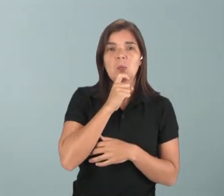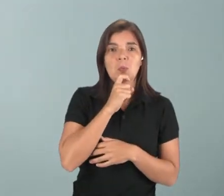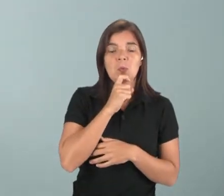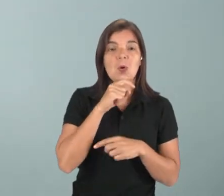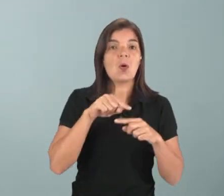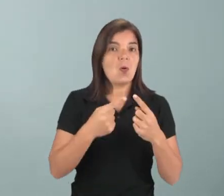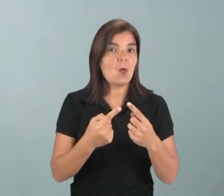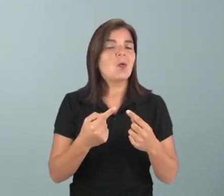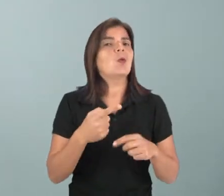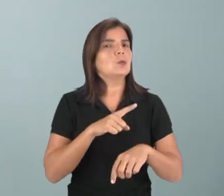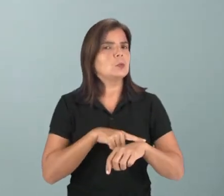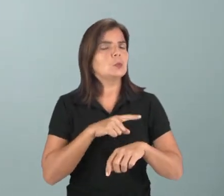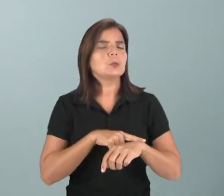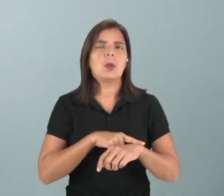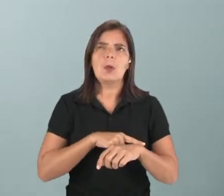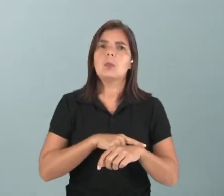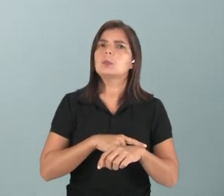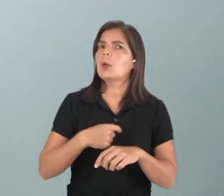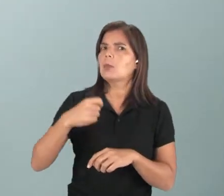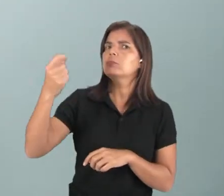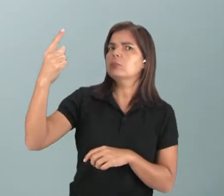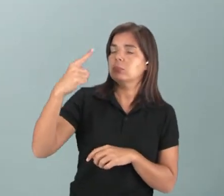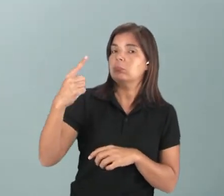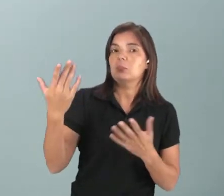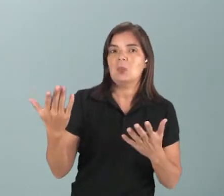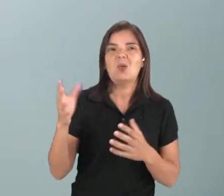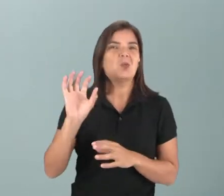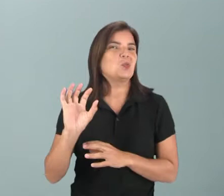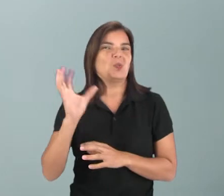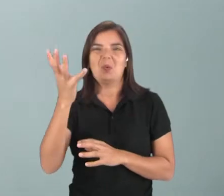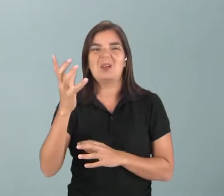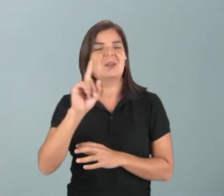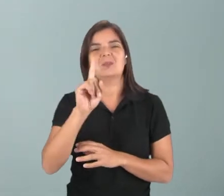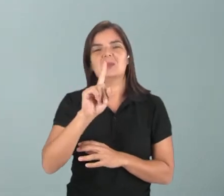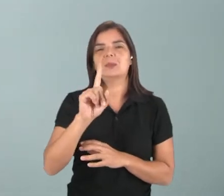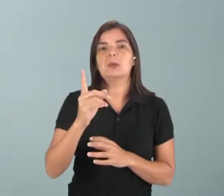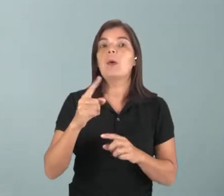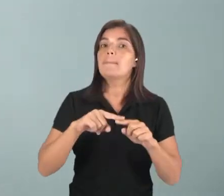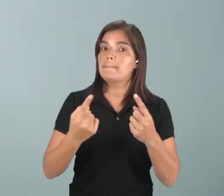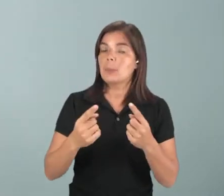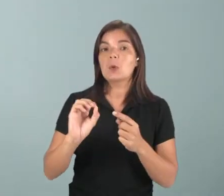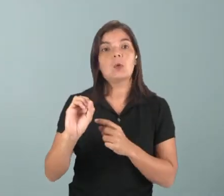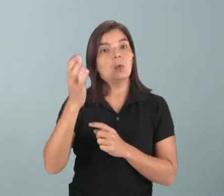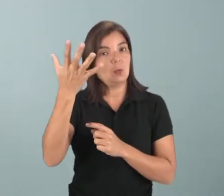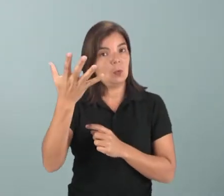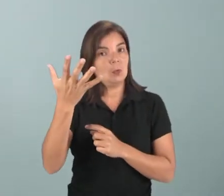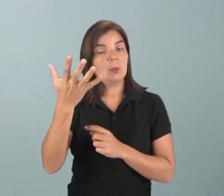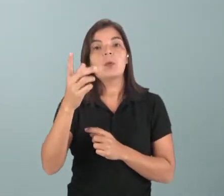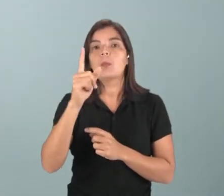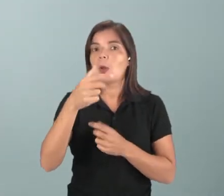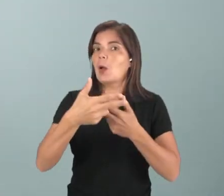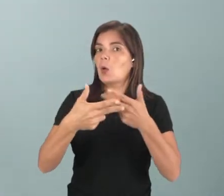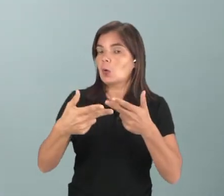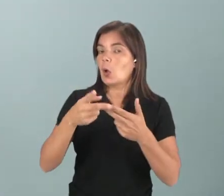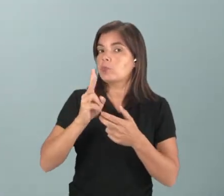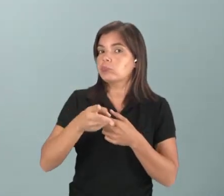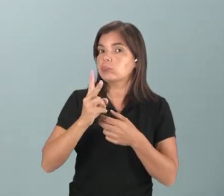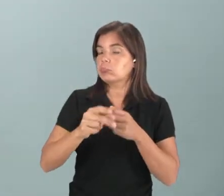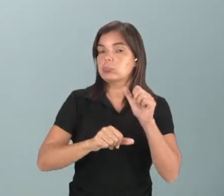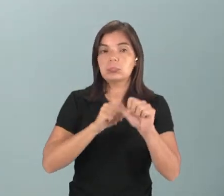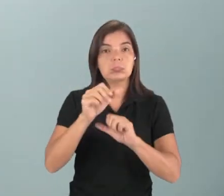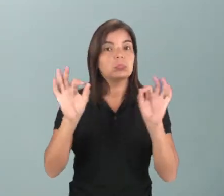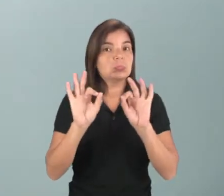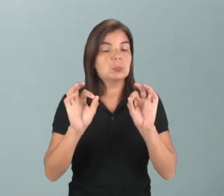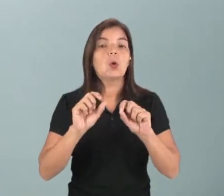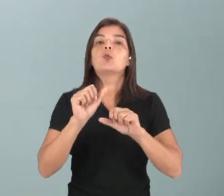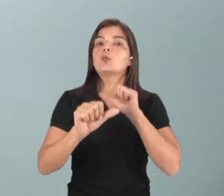hoje o tempo está ensolarado. Você não pode falar, hoje o clima está ensolarado. Não, o clima é uma coisa só, o clima não muda, o